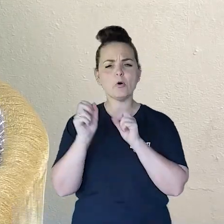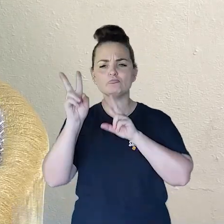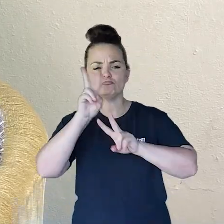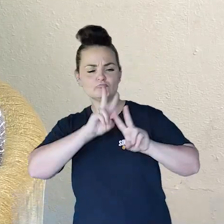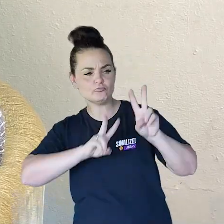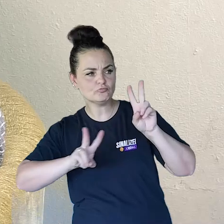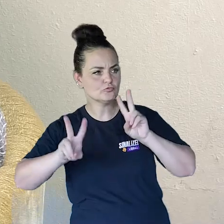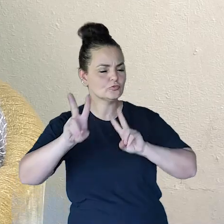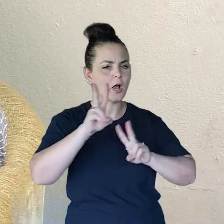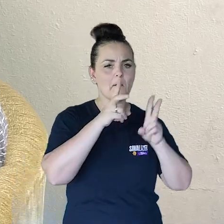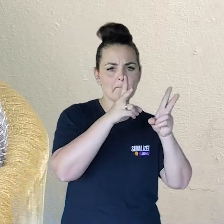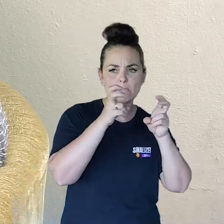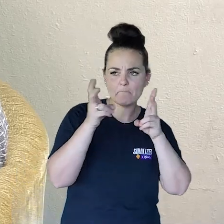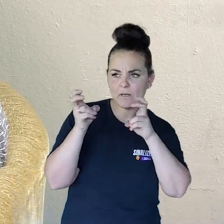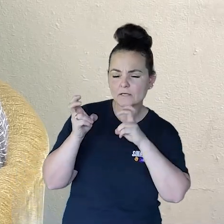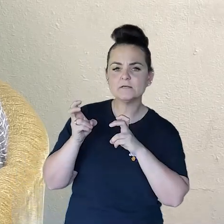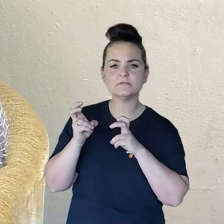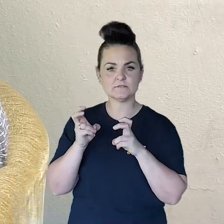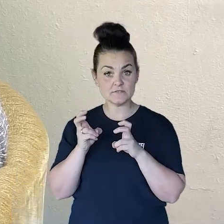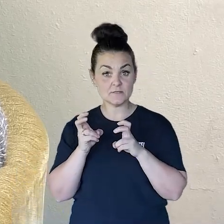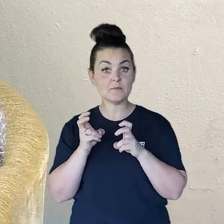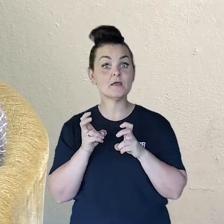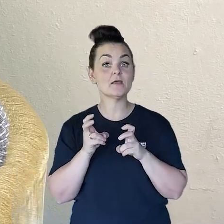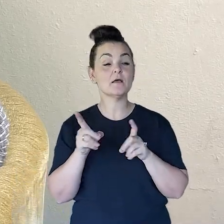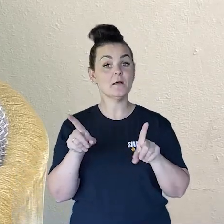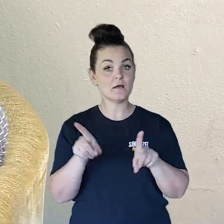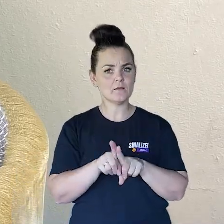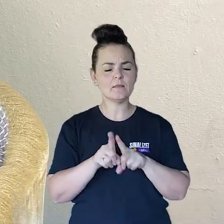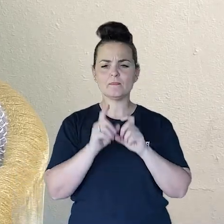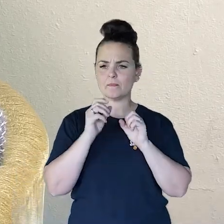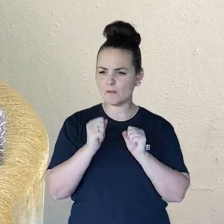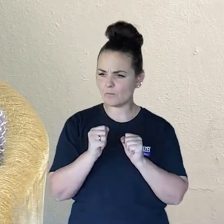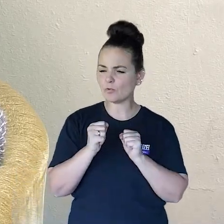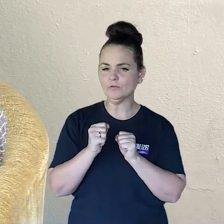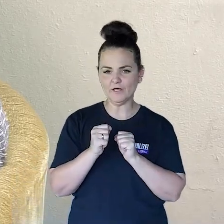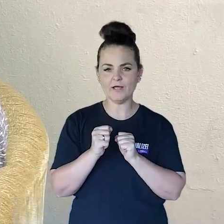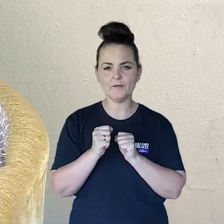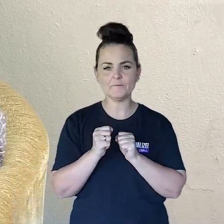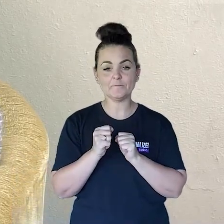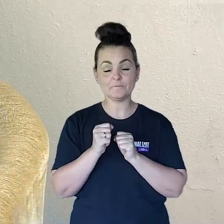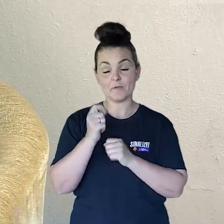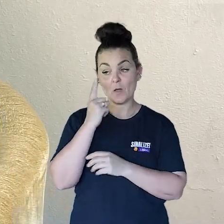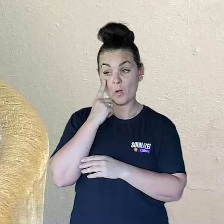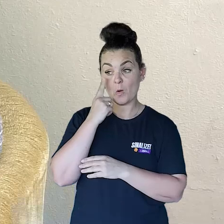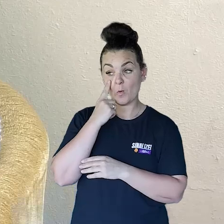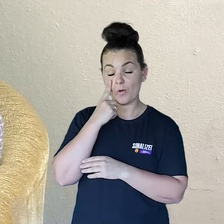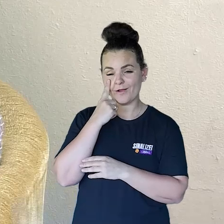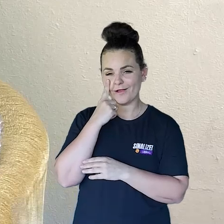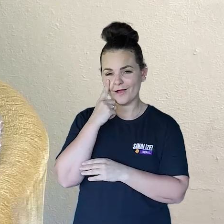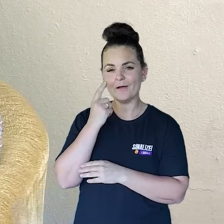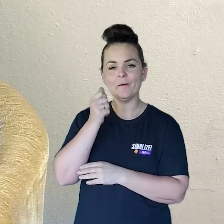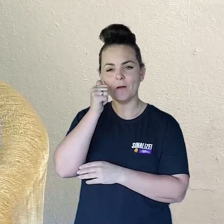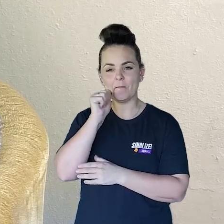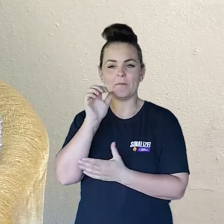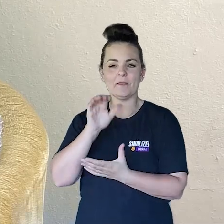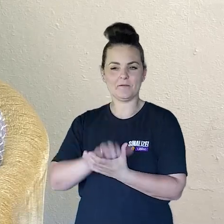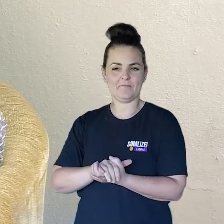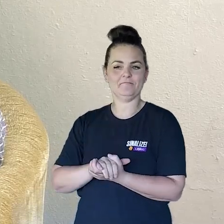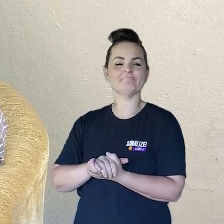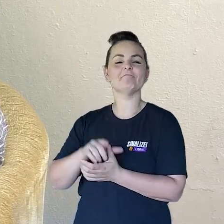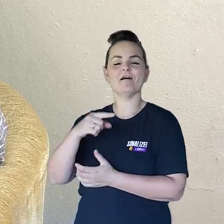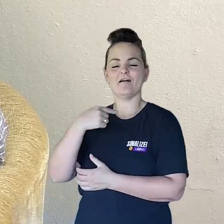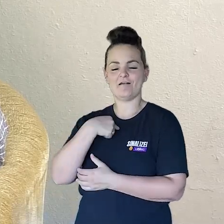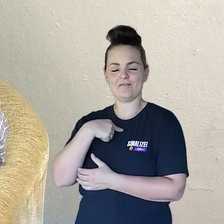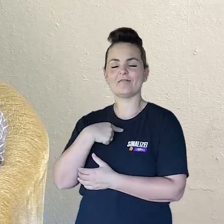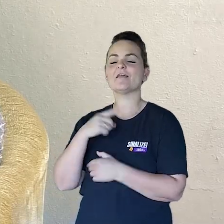verificar, visualizar algumas obras e poder olhar para minha esposa, quando estar comigo, e dizer, isso aí tem